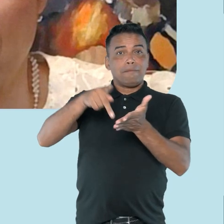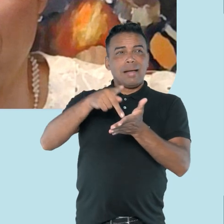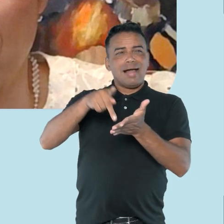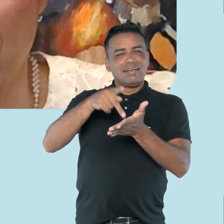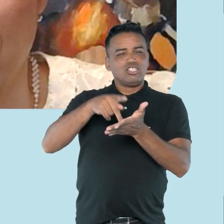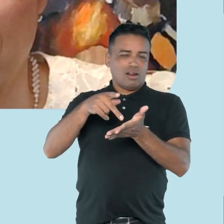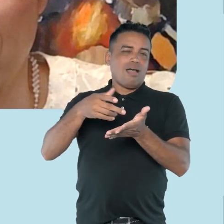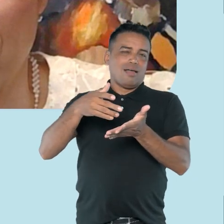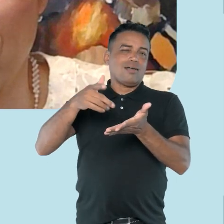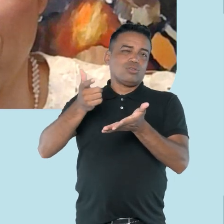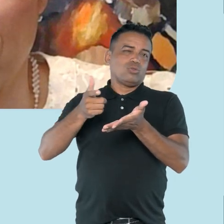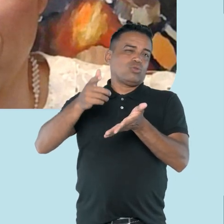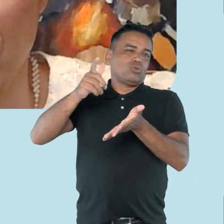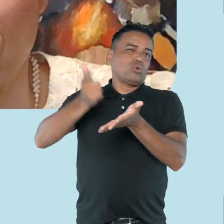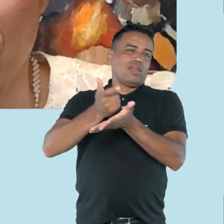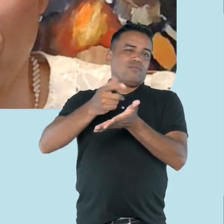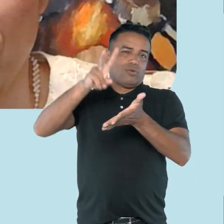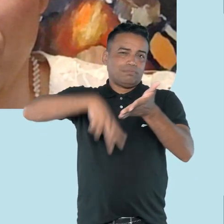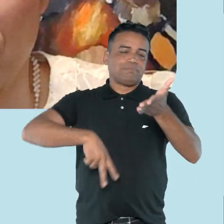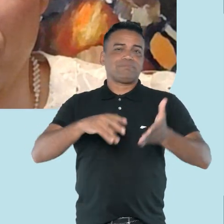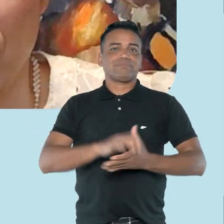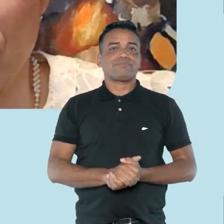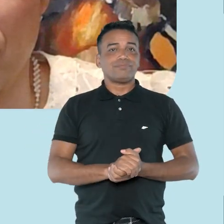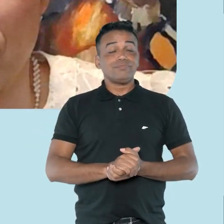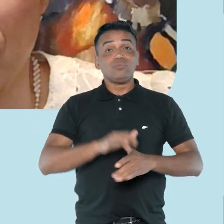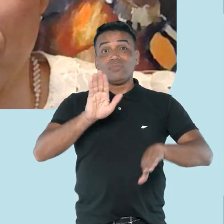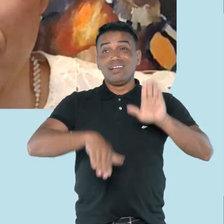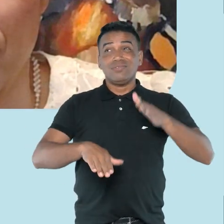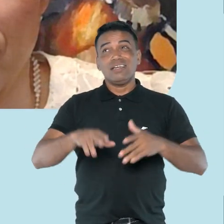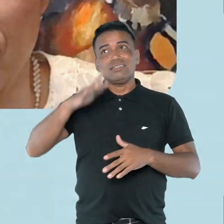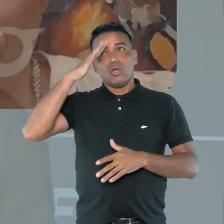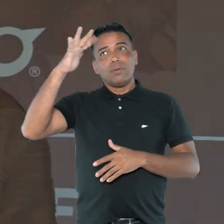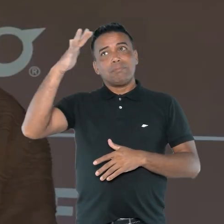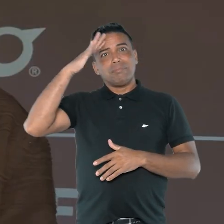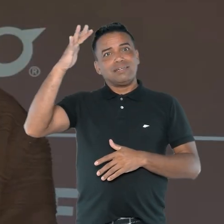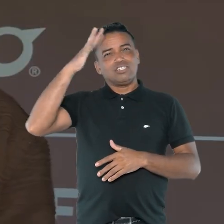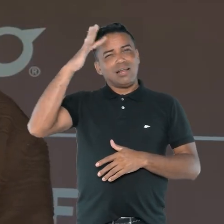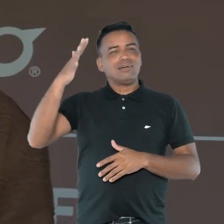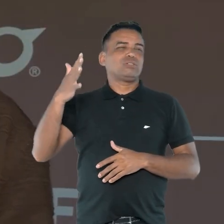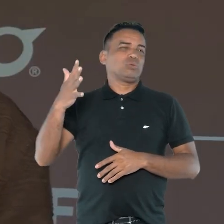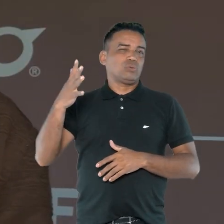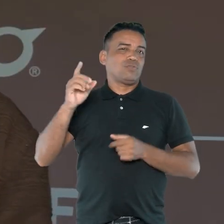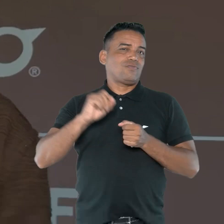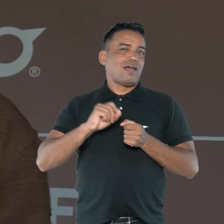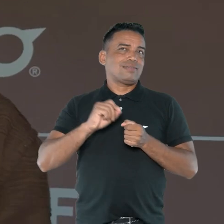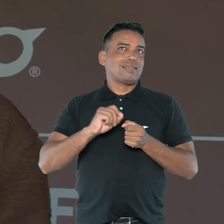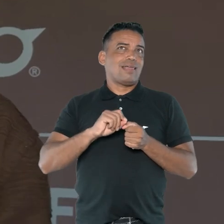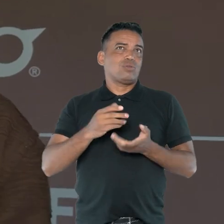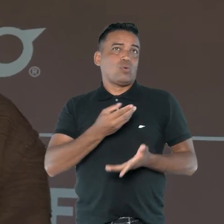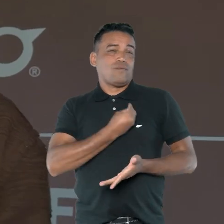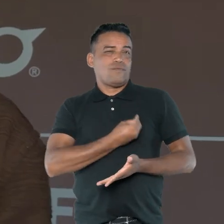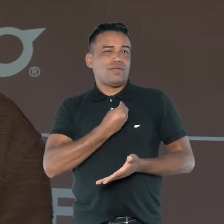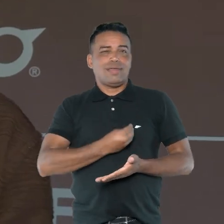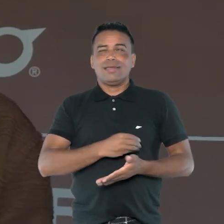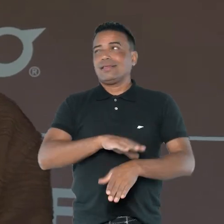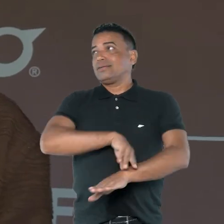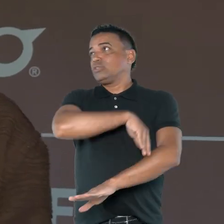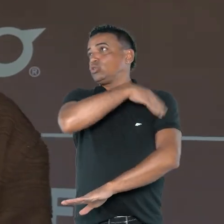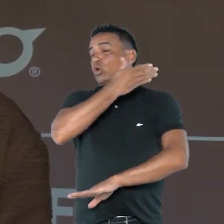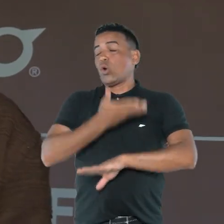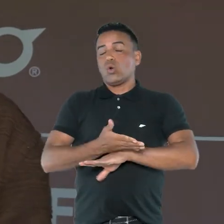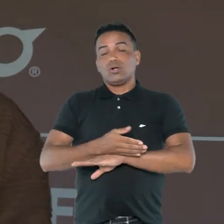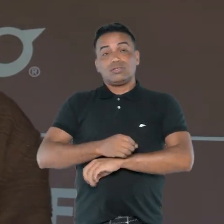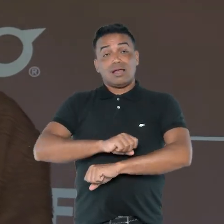página 71 e começa assim, o trecho. Às vezes eu fico me imaginando fazendo isso